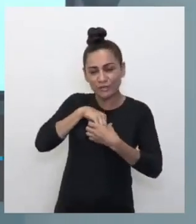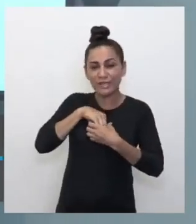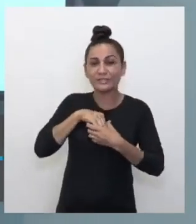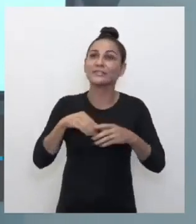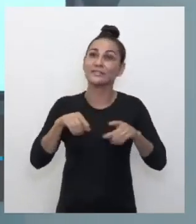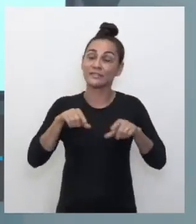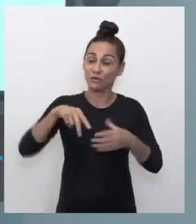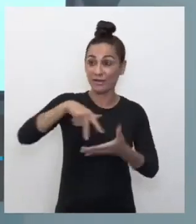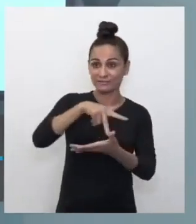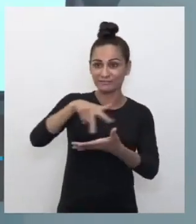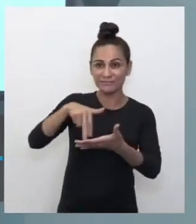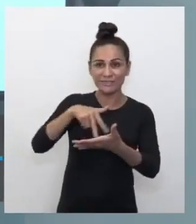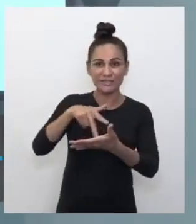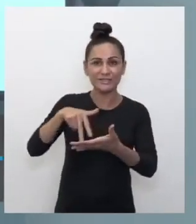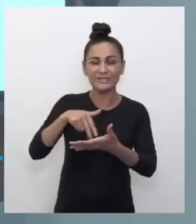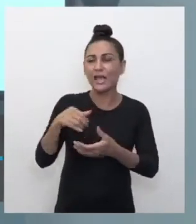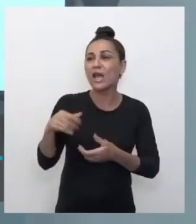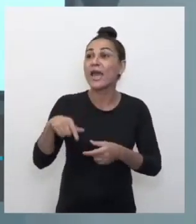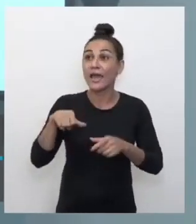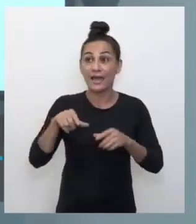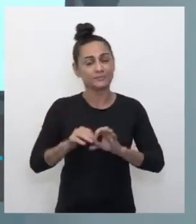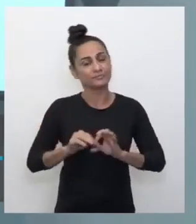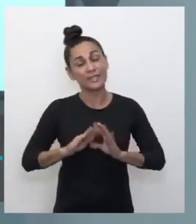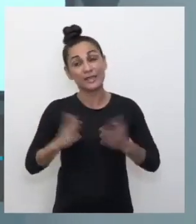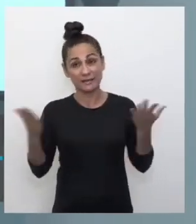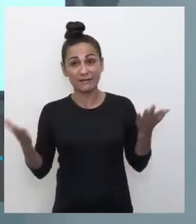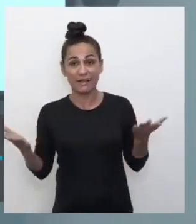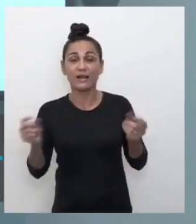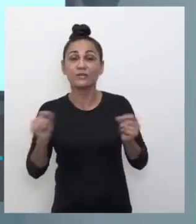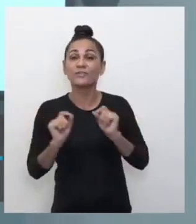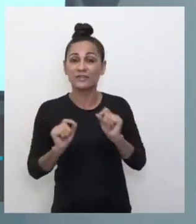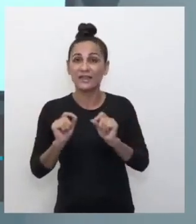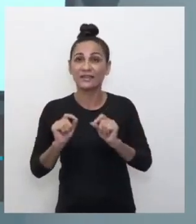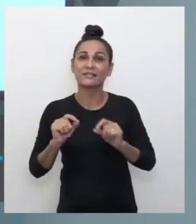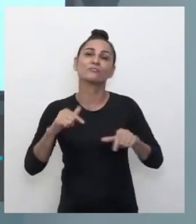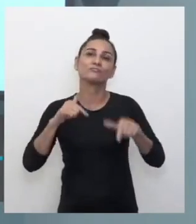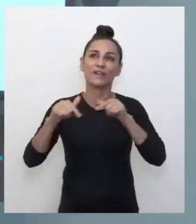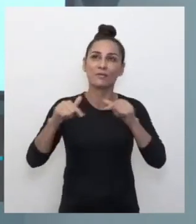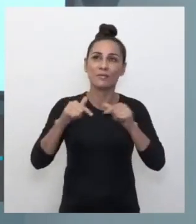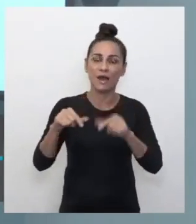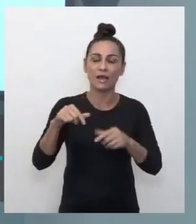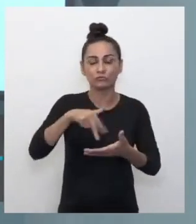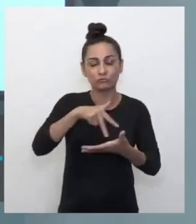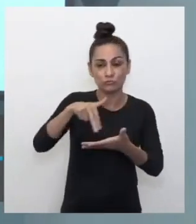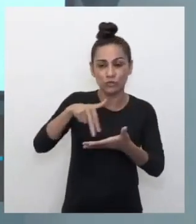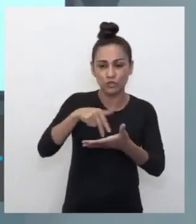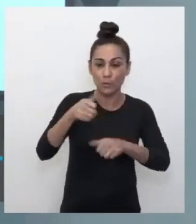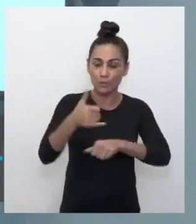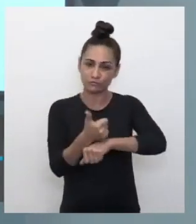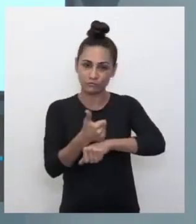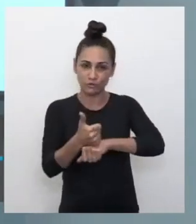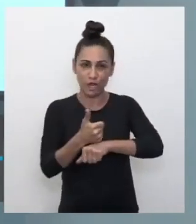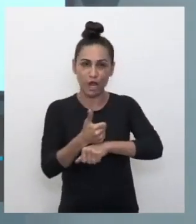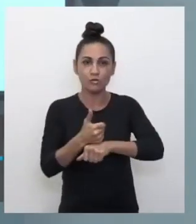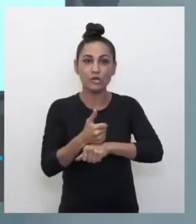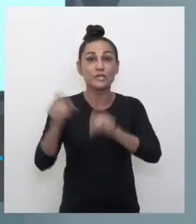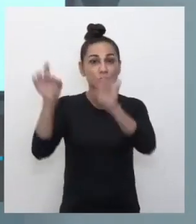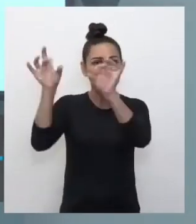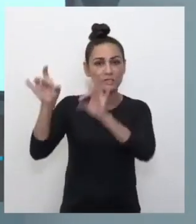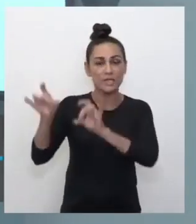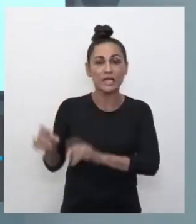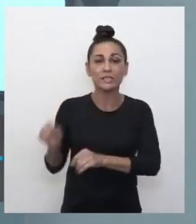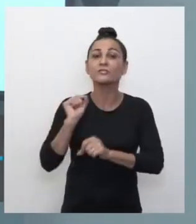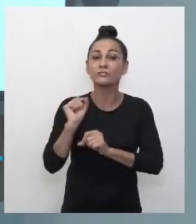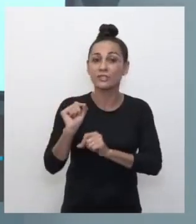é impressionantemente, claro, você tem geralmente o trabalho de um coreógrafo, né, de um profissional da dança, aliado ao trabalho de